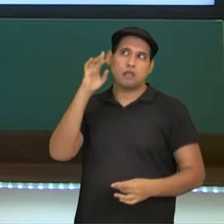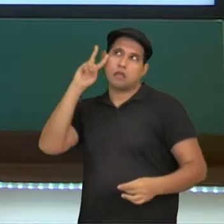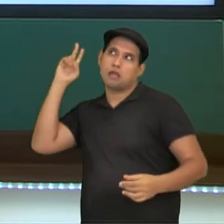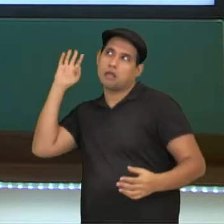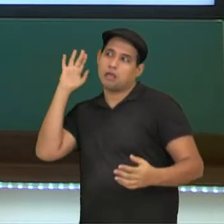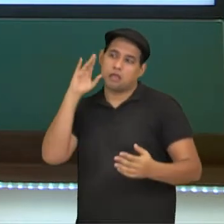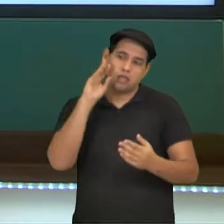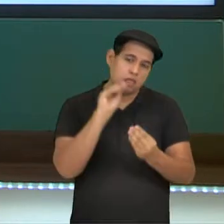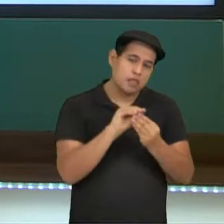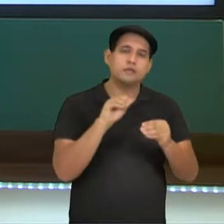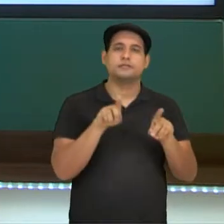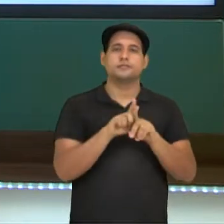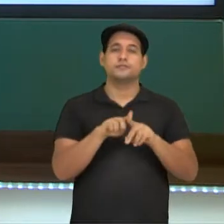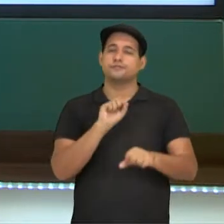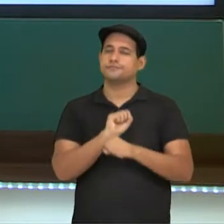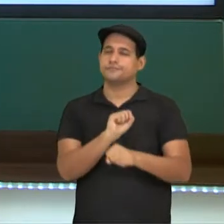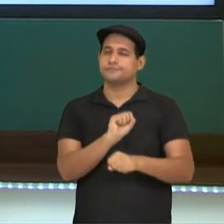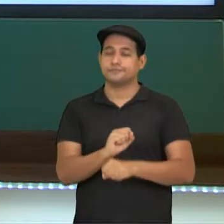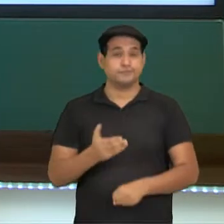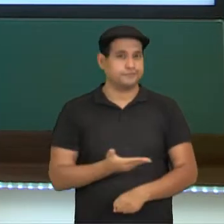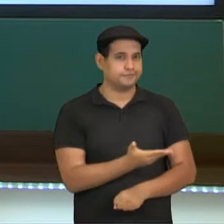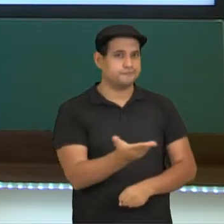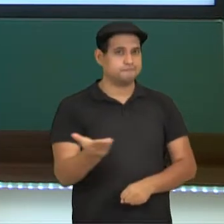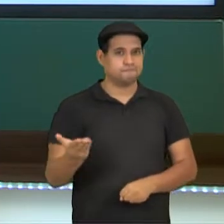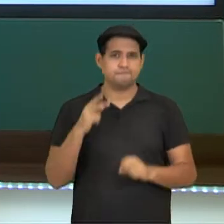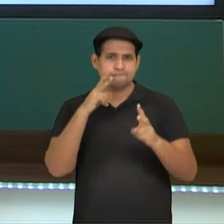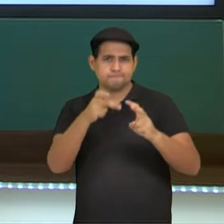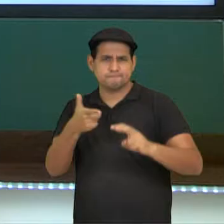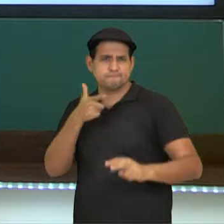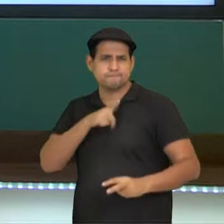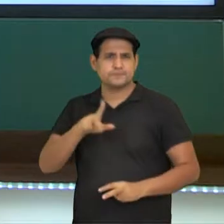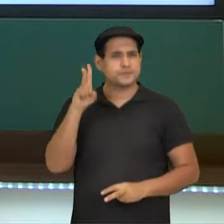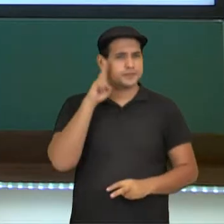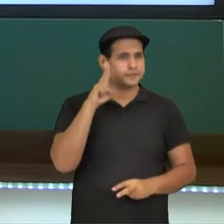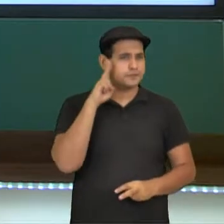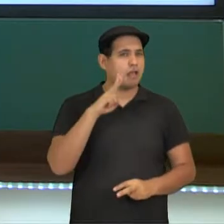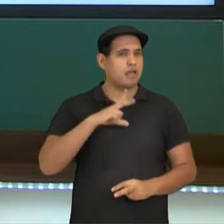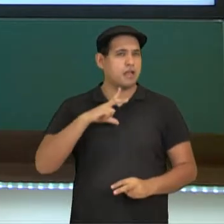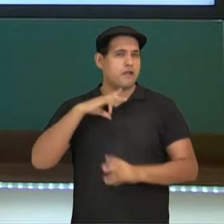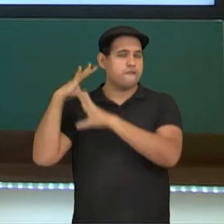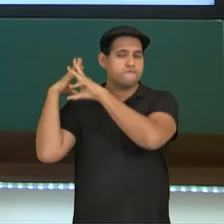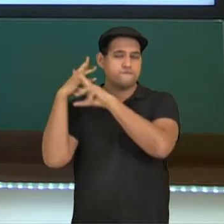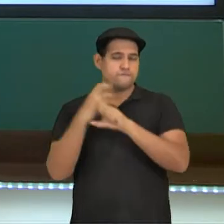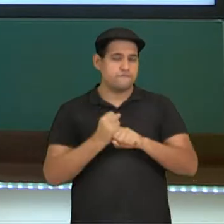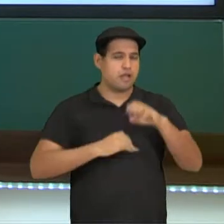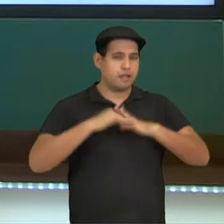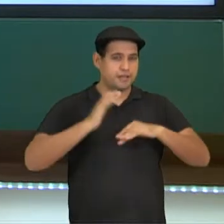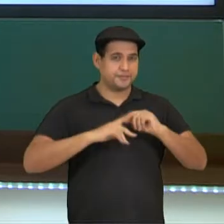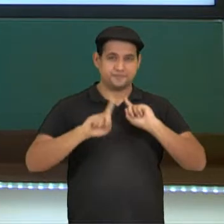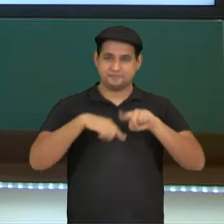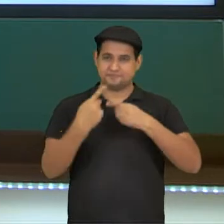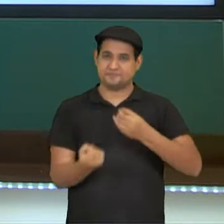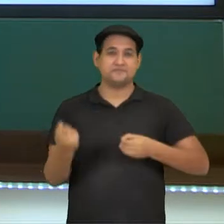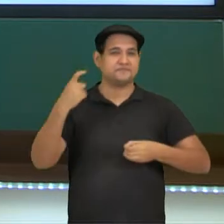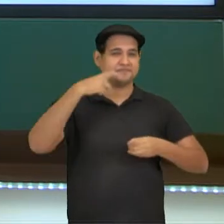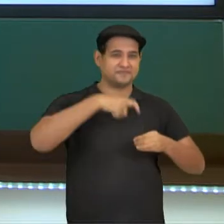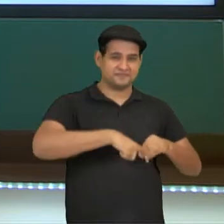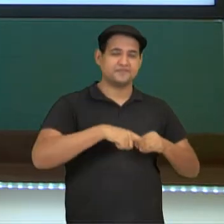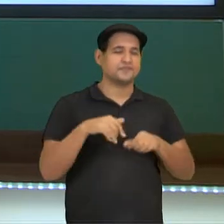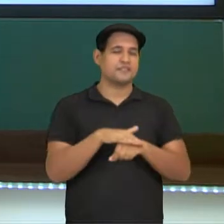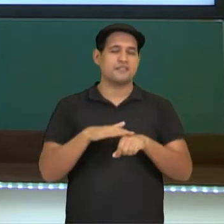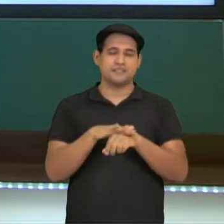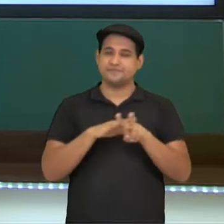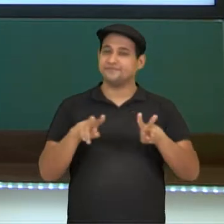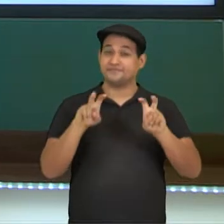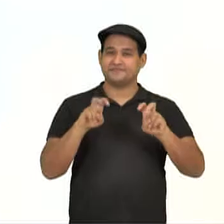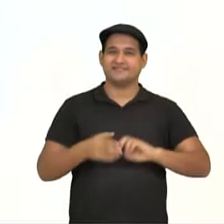da memória. Eu vou dar um tempinho para ver se vocês conseguem lembrar de já terem realizado essa prática e daqui a pouco nós voltamos para conversar um